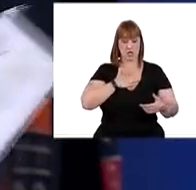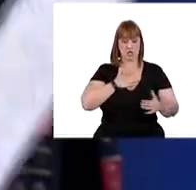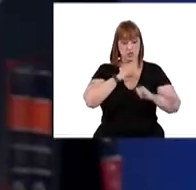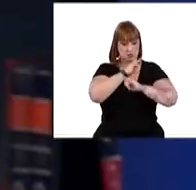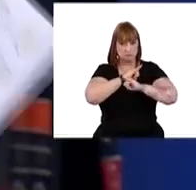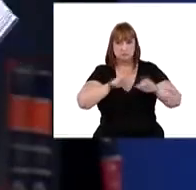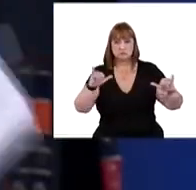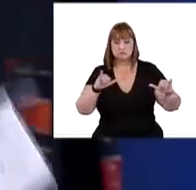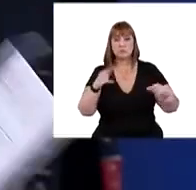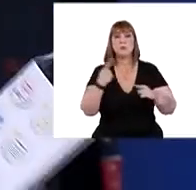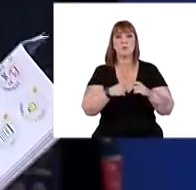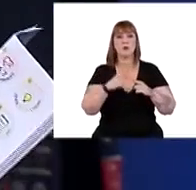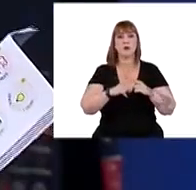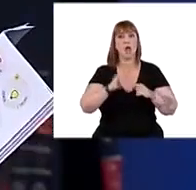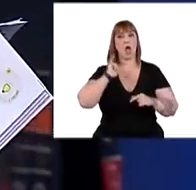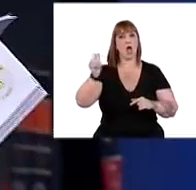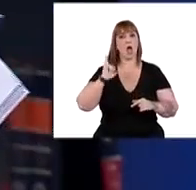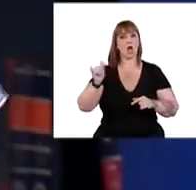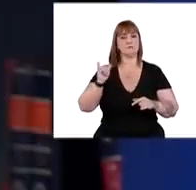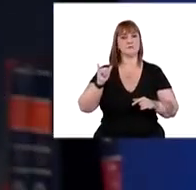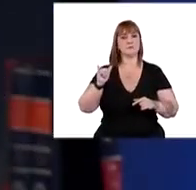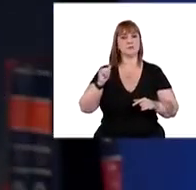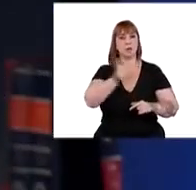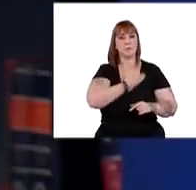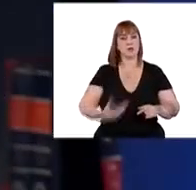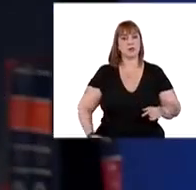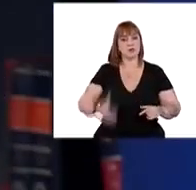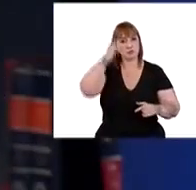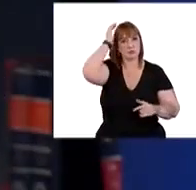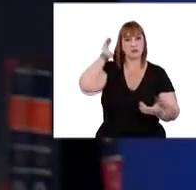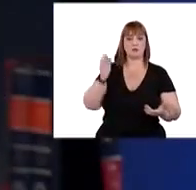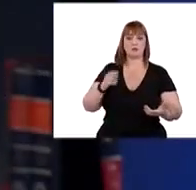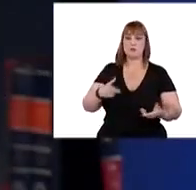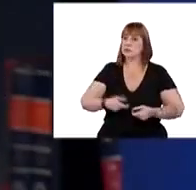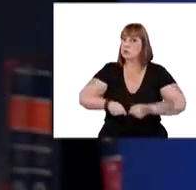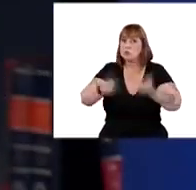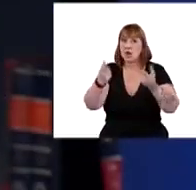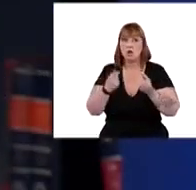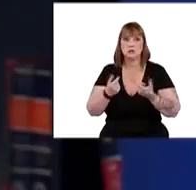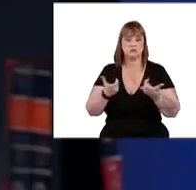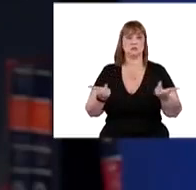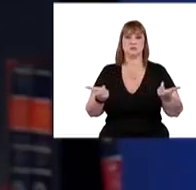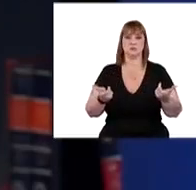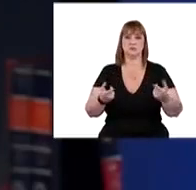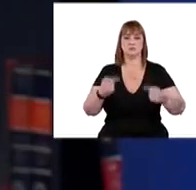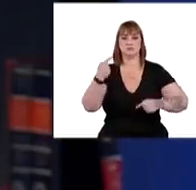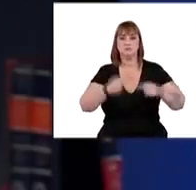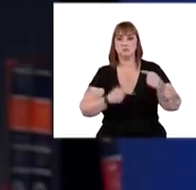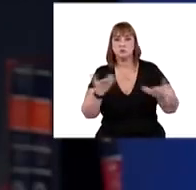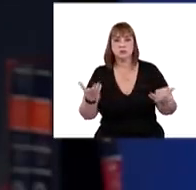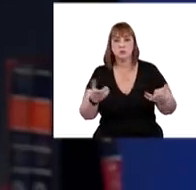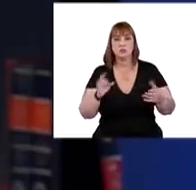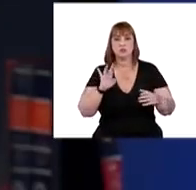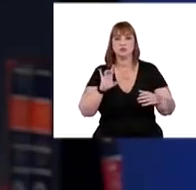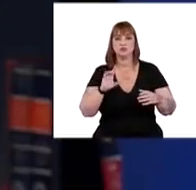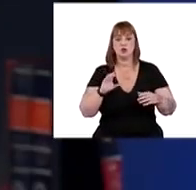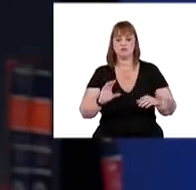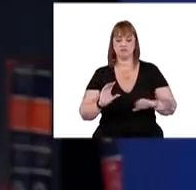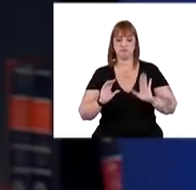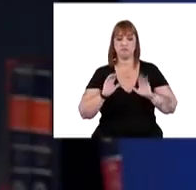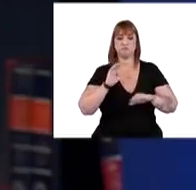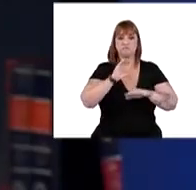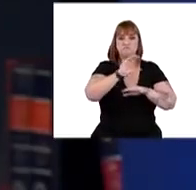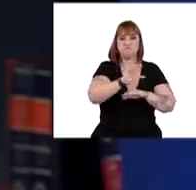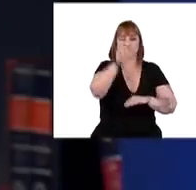dizer isto porque avisei ao presidente Temer na época: presidente, não gaste sua munição política apenas para estabelecer